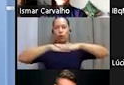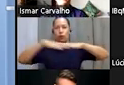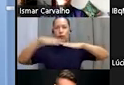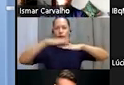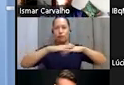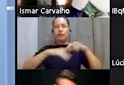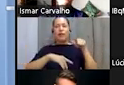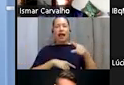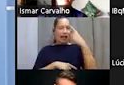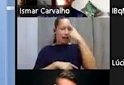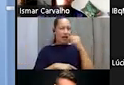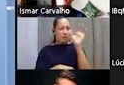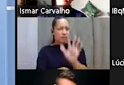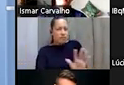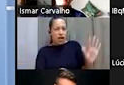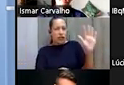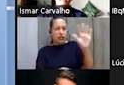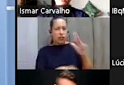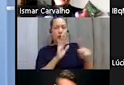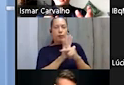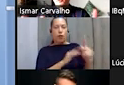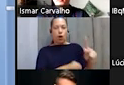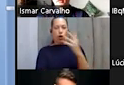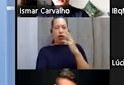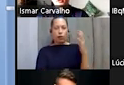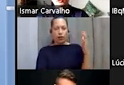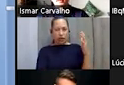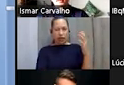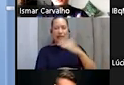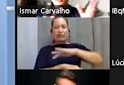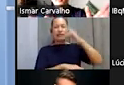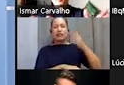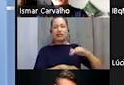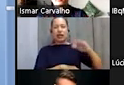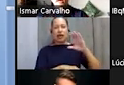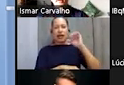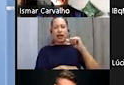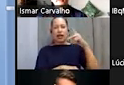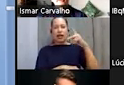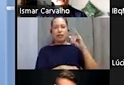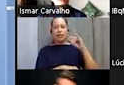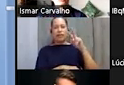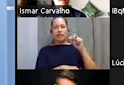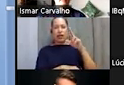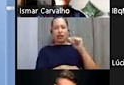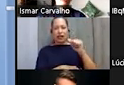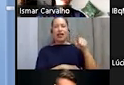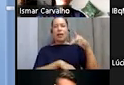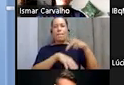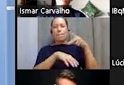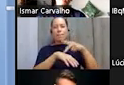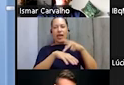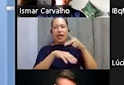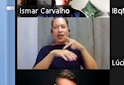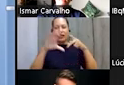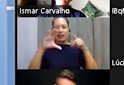cenário da Serra da Capivara, elas nem sempre tiveram esse aspecto. Aí é a Pedra Furada, dentro do Parque